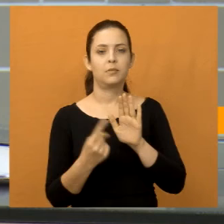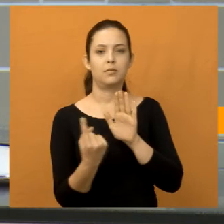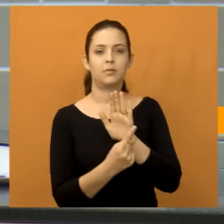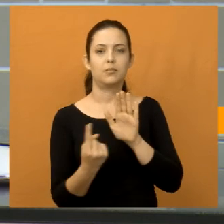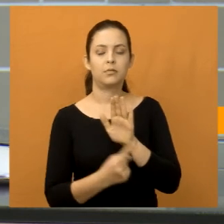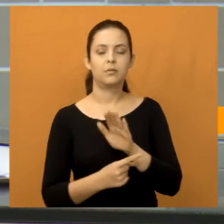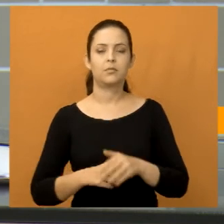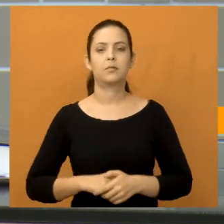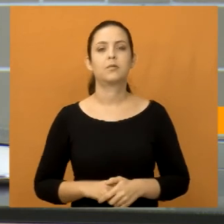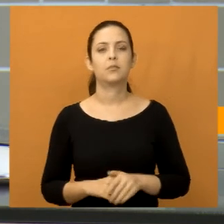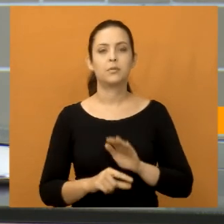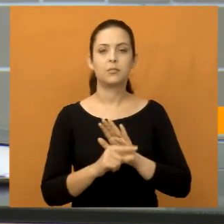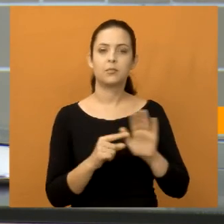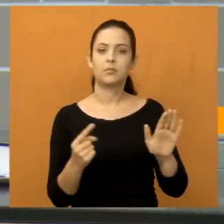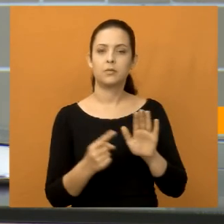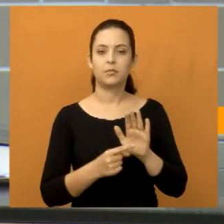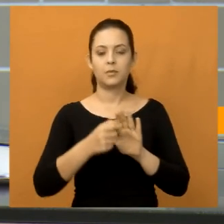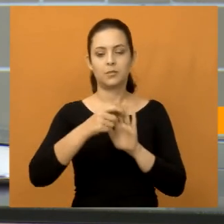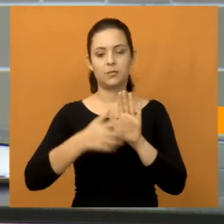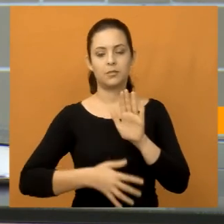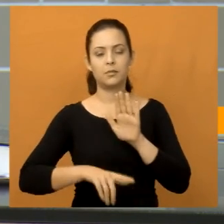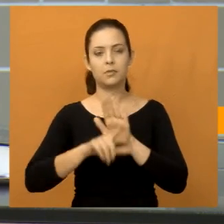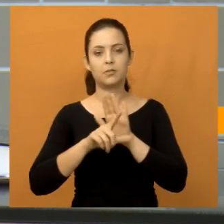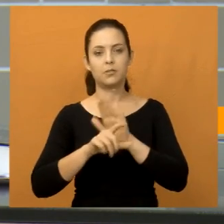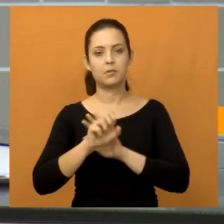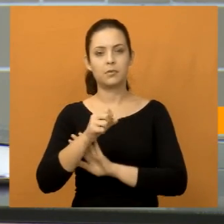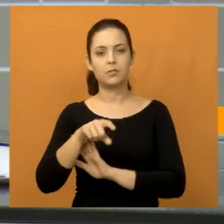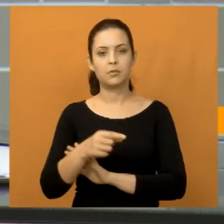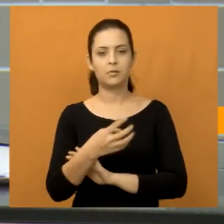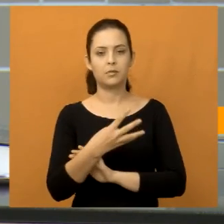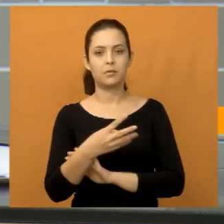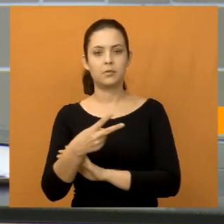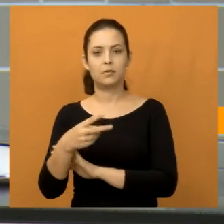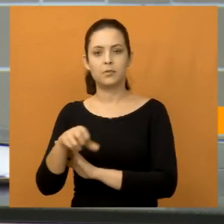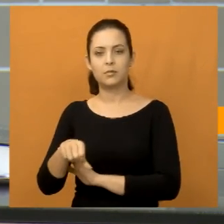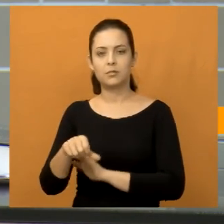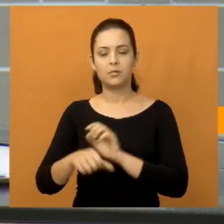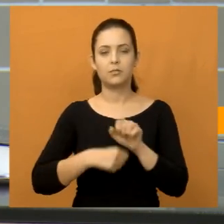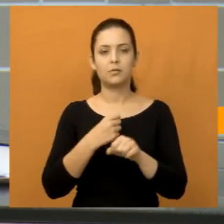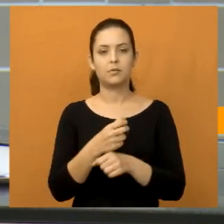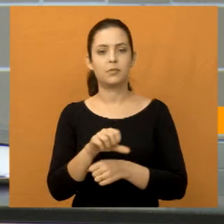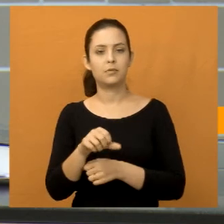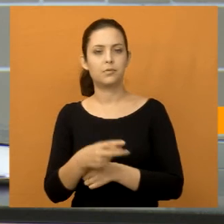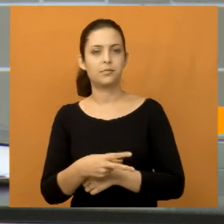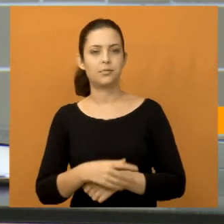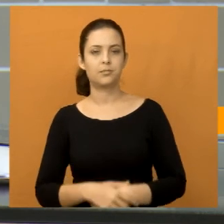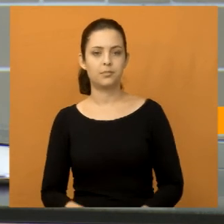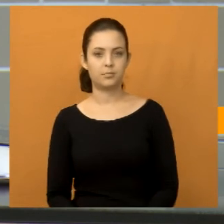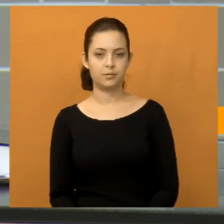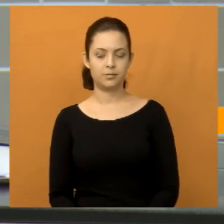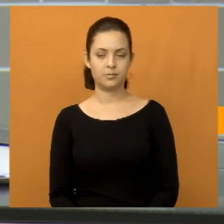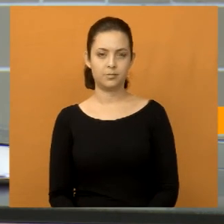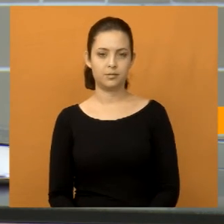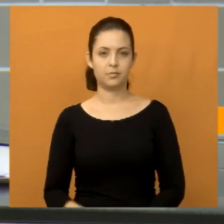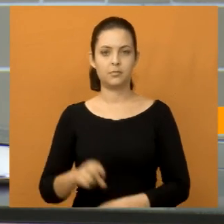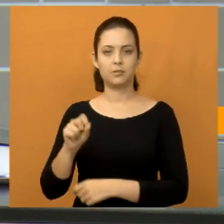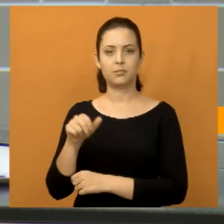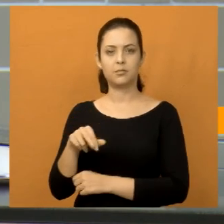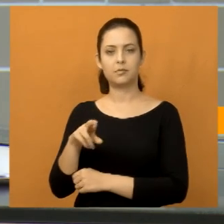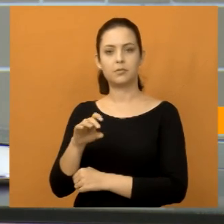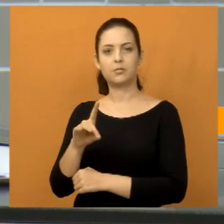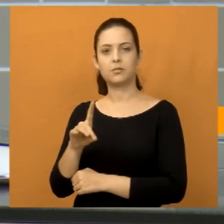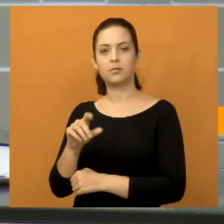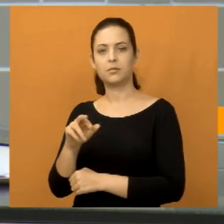11, inciso 1, ambos da Lei nº 8.429, de 92. Sandra Maria